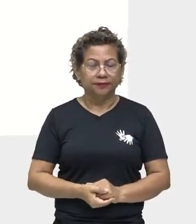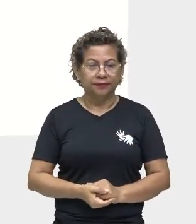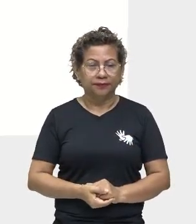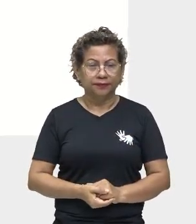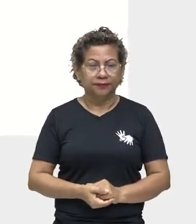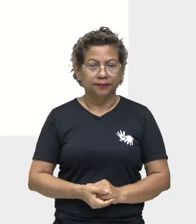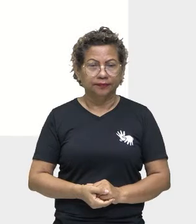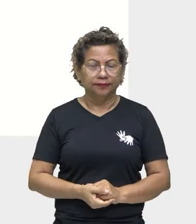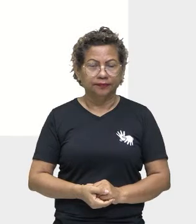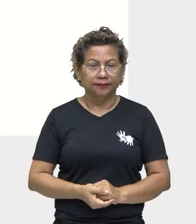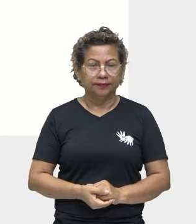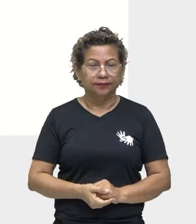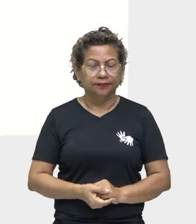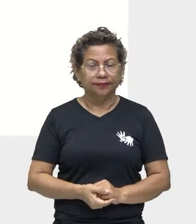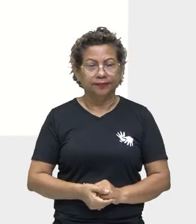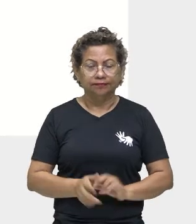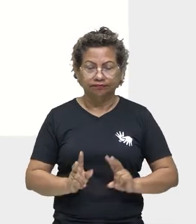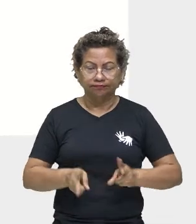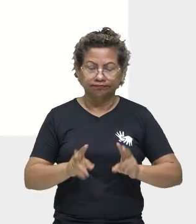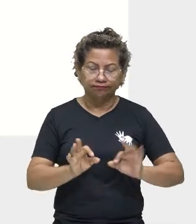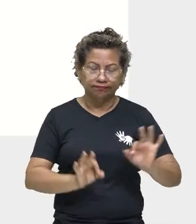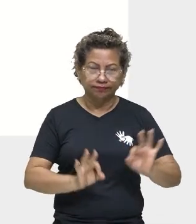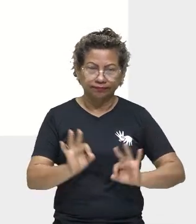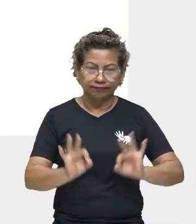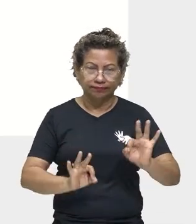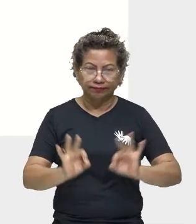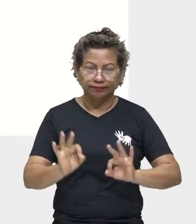Isso vai dar